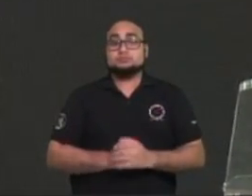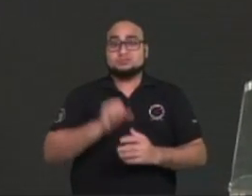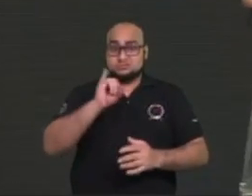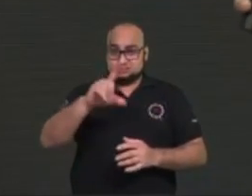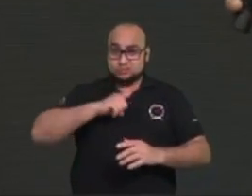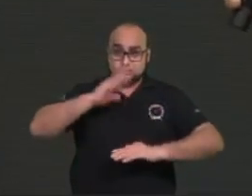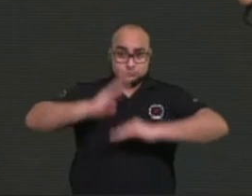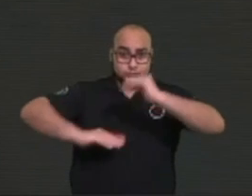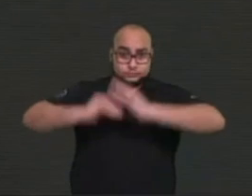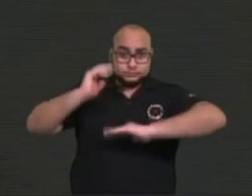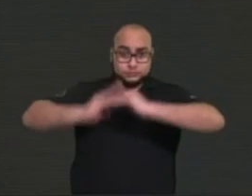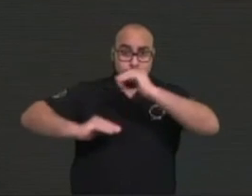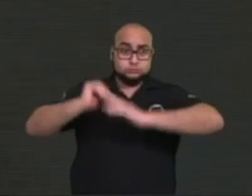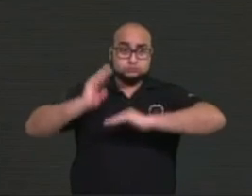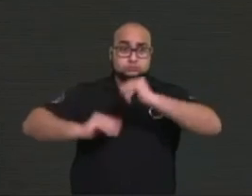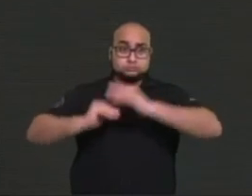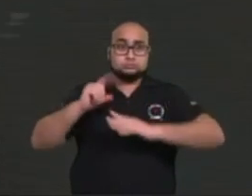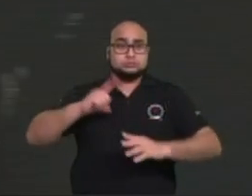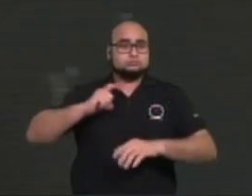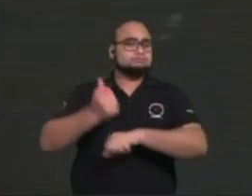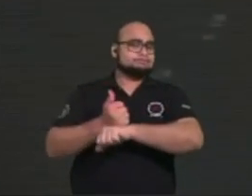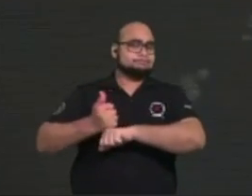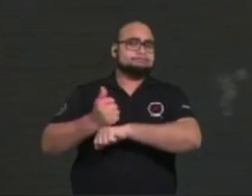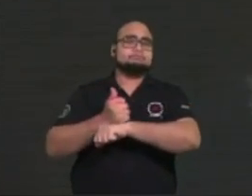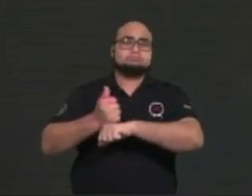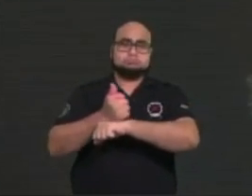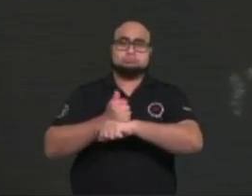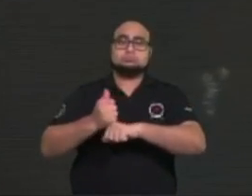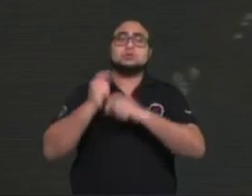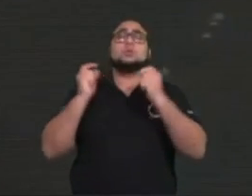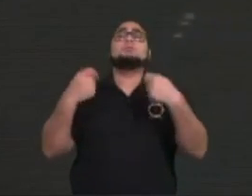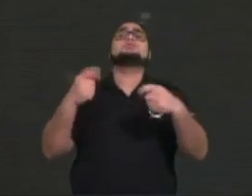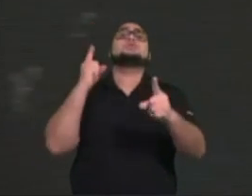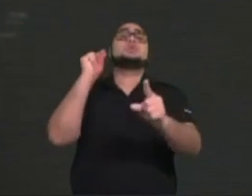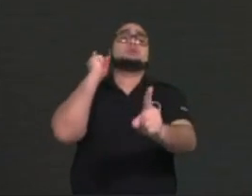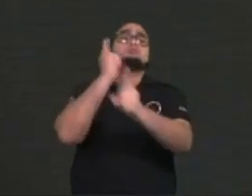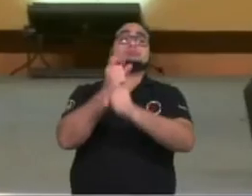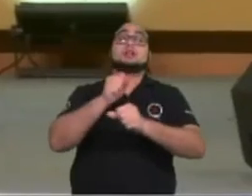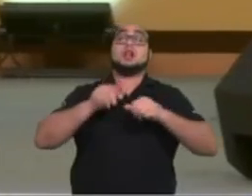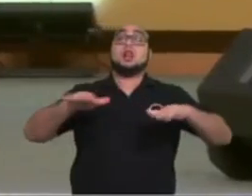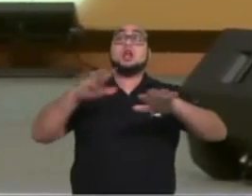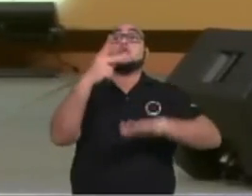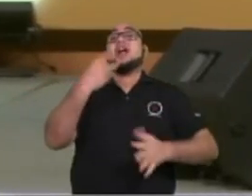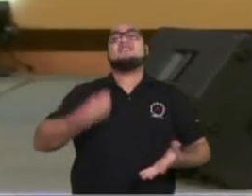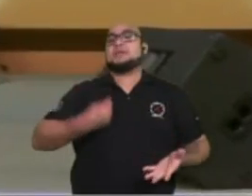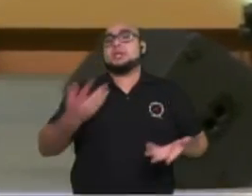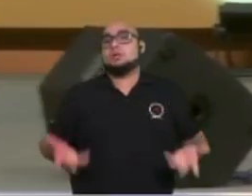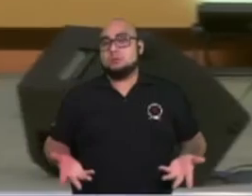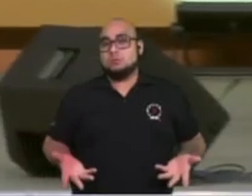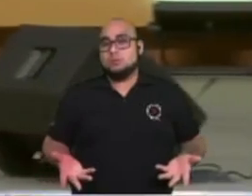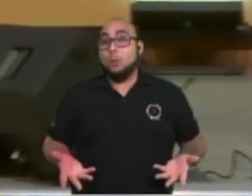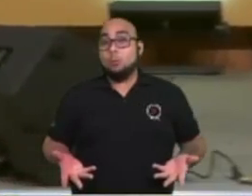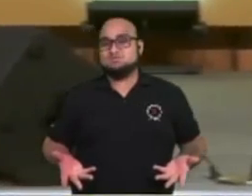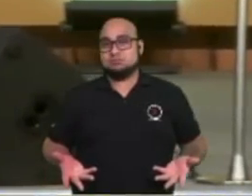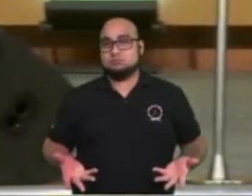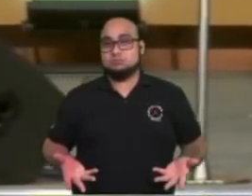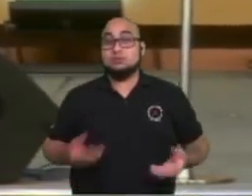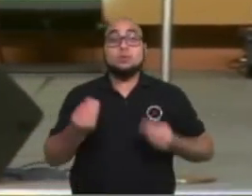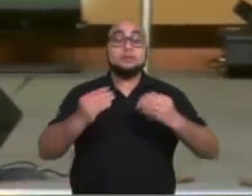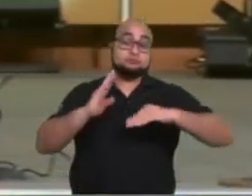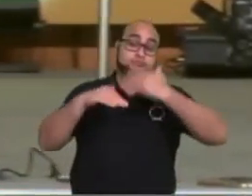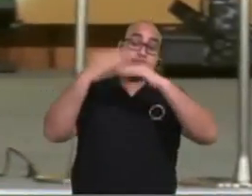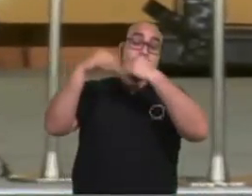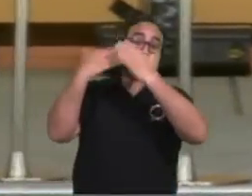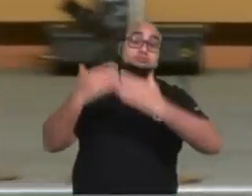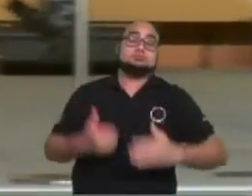talentos você tem apetite doce tem que descobrir a área da sua vida e desenvolver